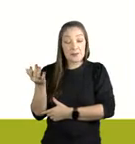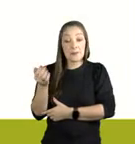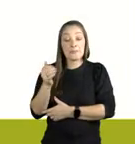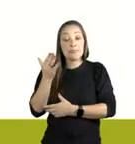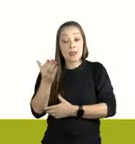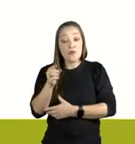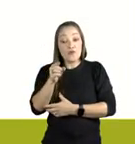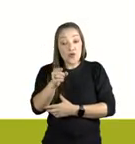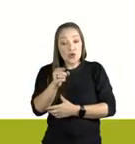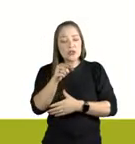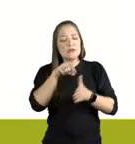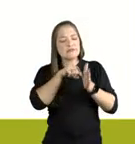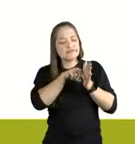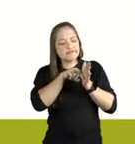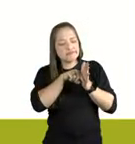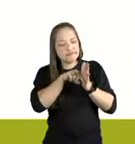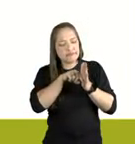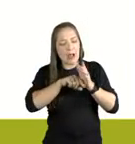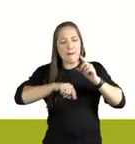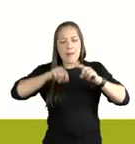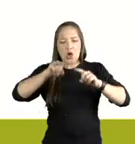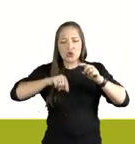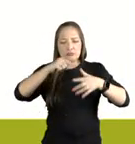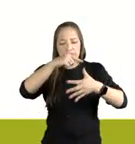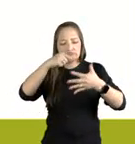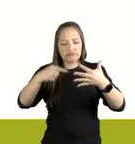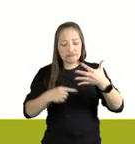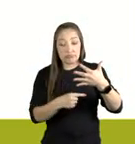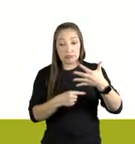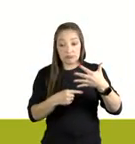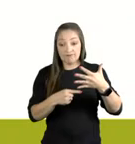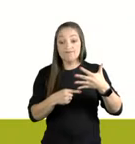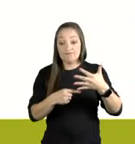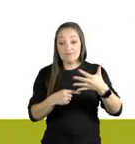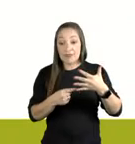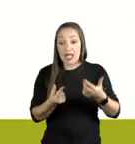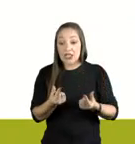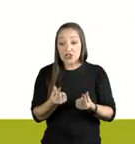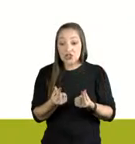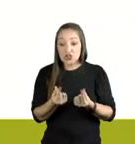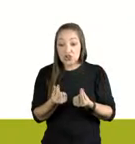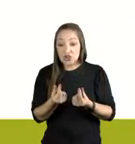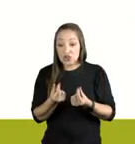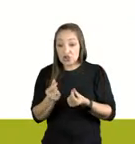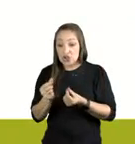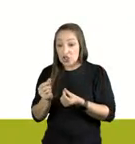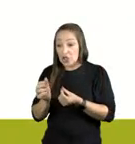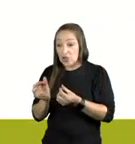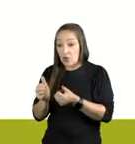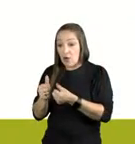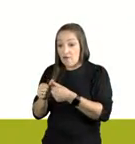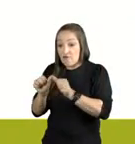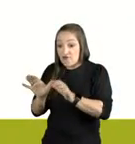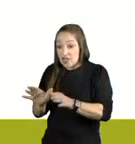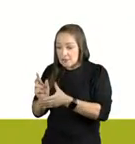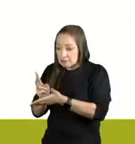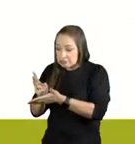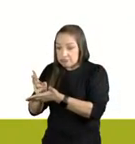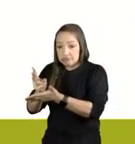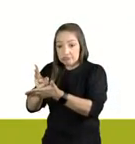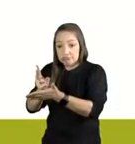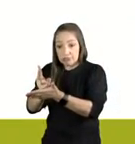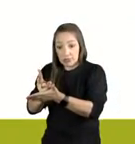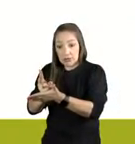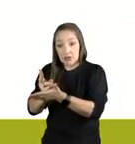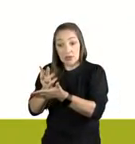de renda fixa, procure os bancos que você vai investir. Se você gosta de ações, estude sobre as